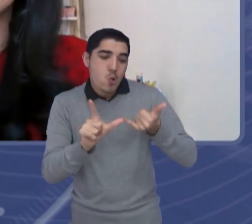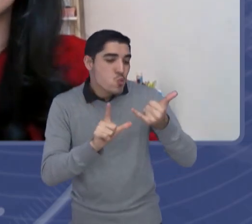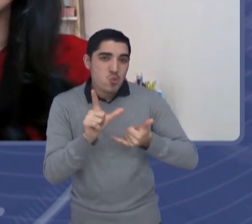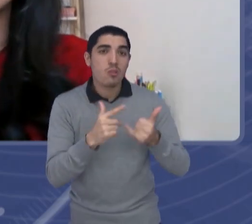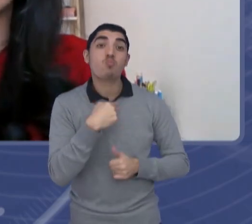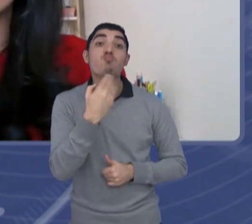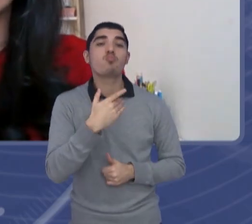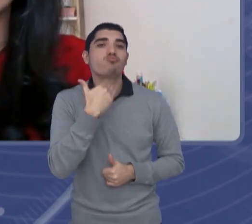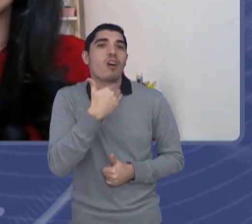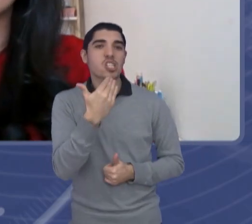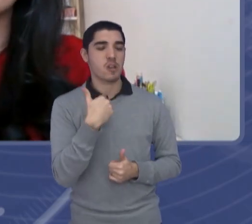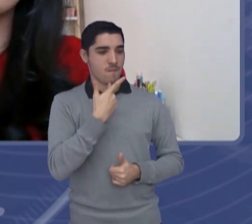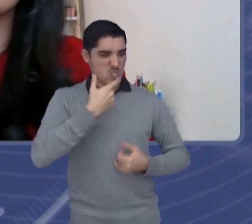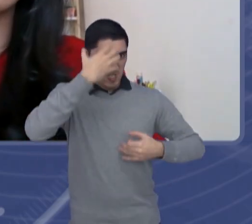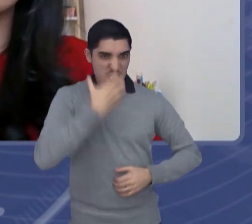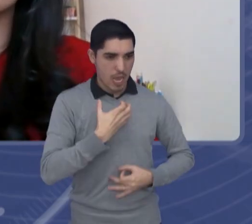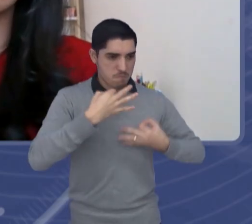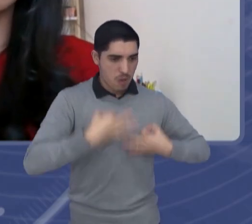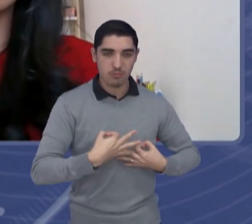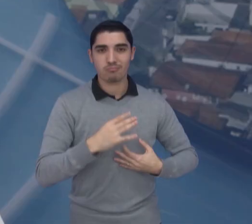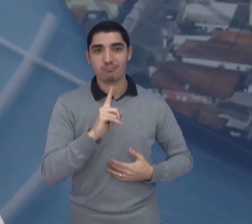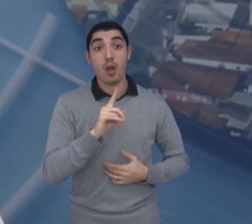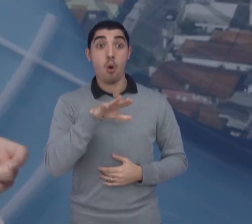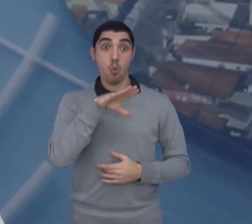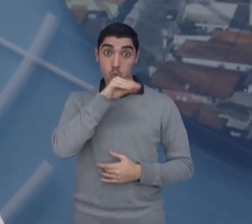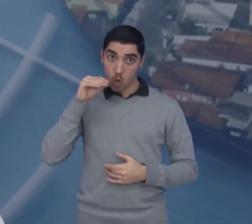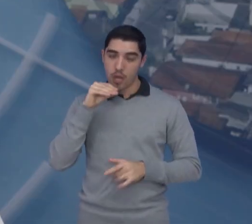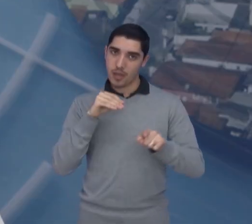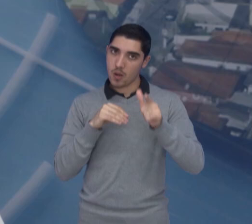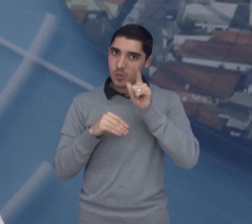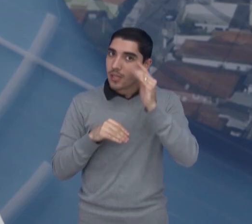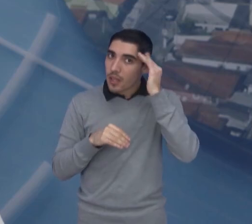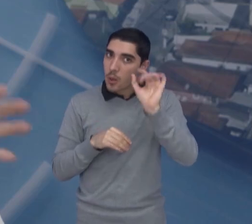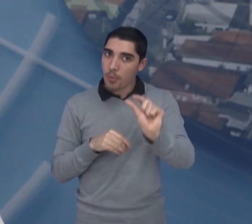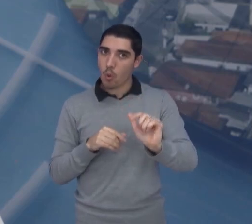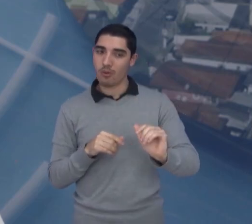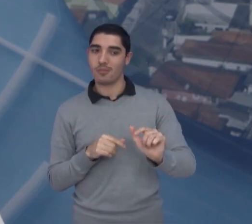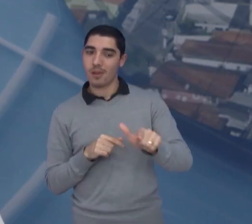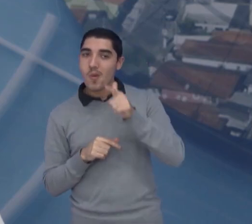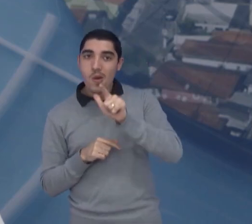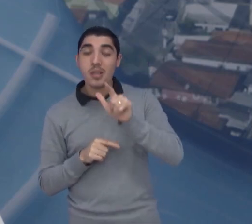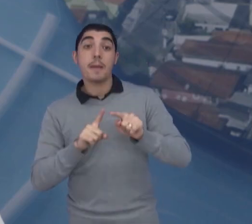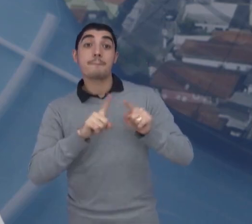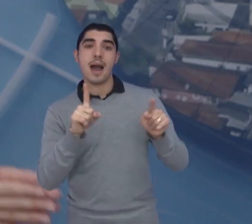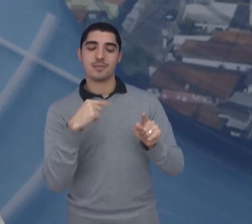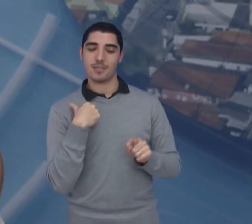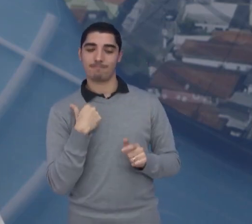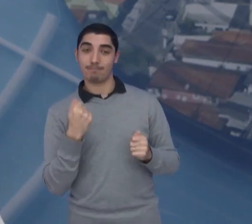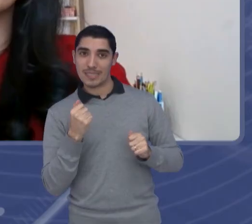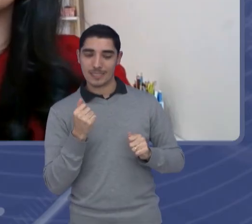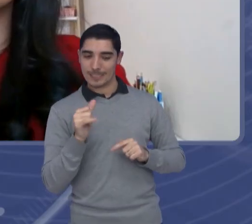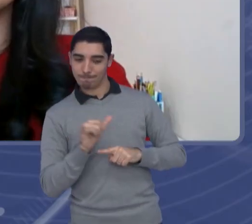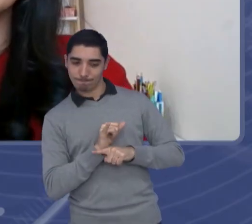igual para igual. Os adolescentes, eles entendem mais, só que você também tem que ter, né, aquele macete ali para